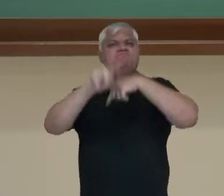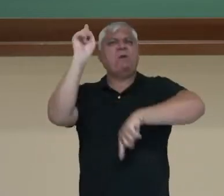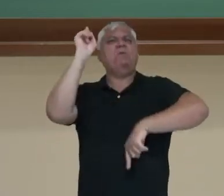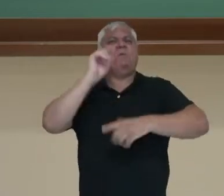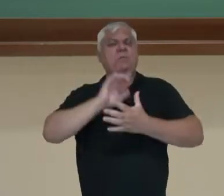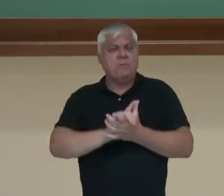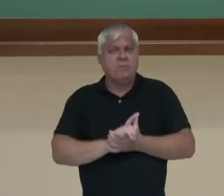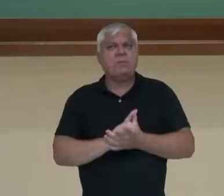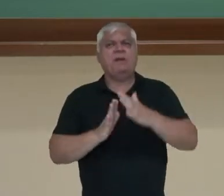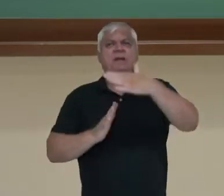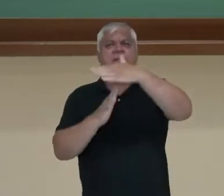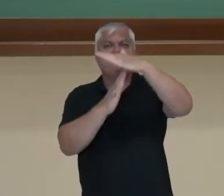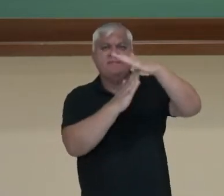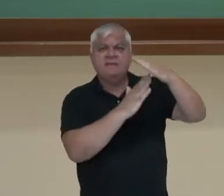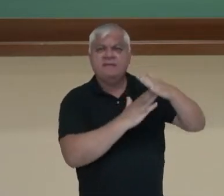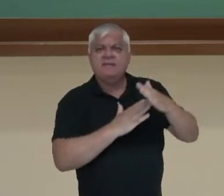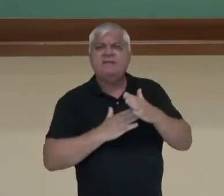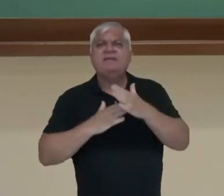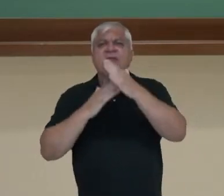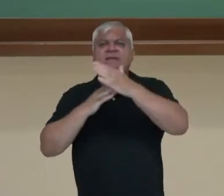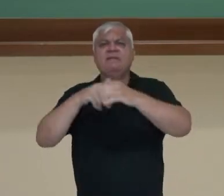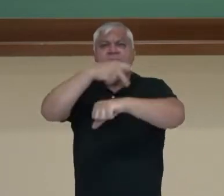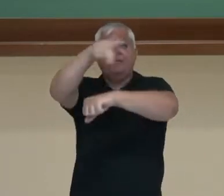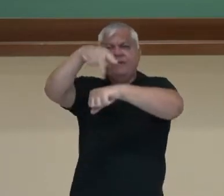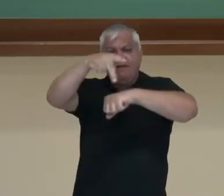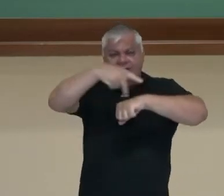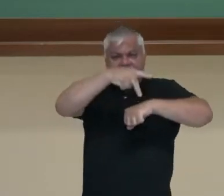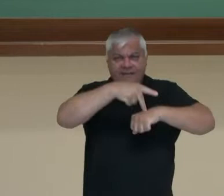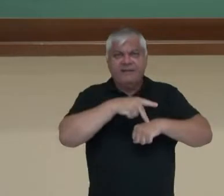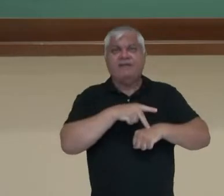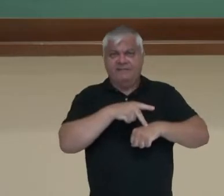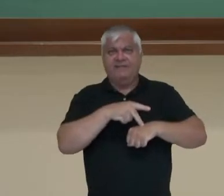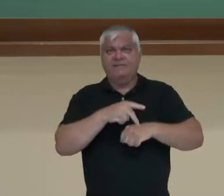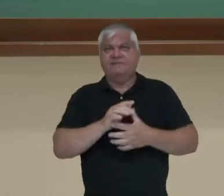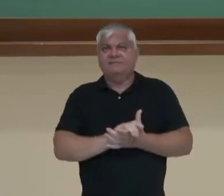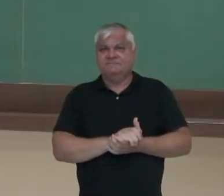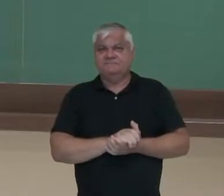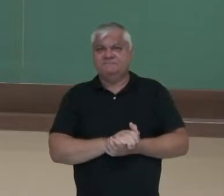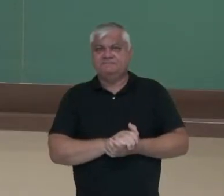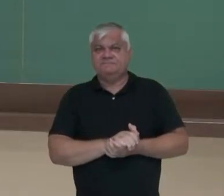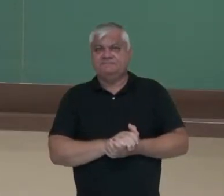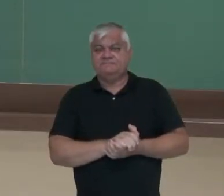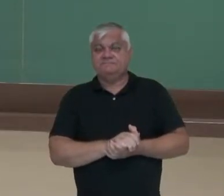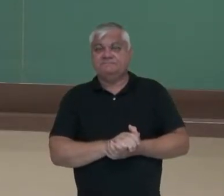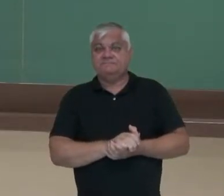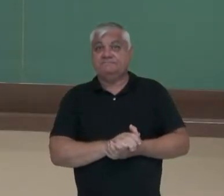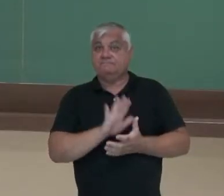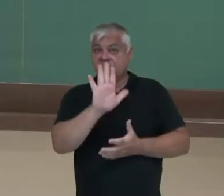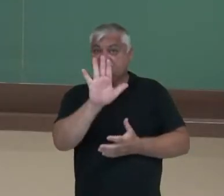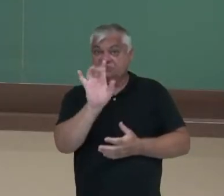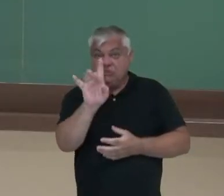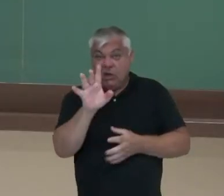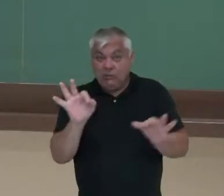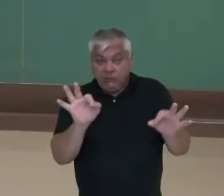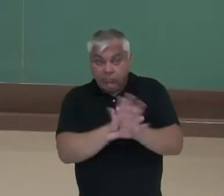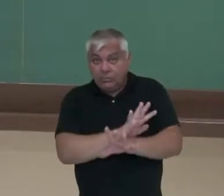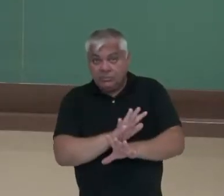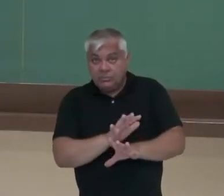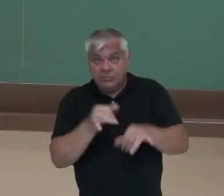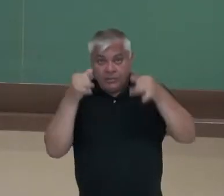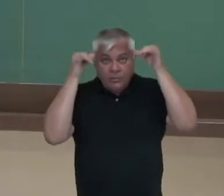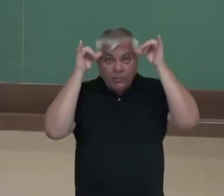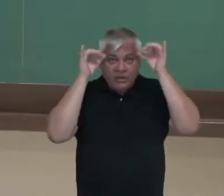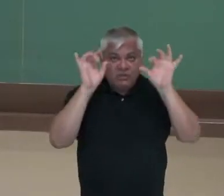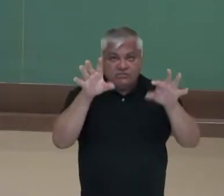as suas limitações de fronteiras atuais, geográficas. É claro que não se resume a isso, né? Pecuária,